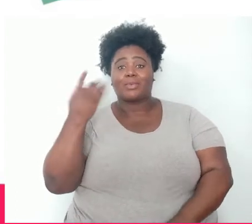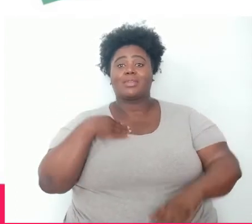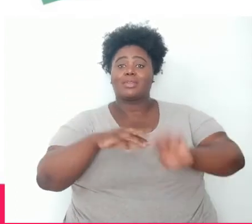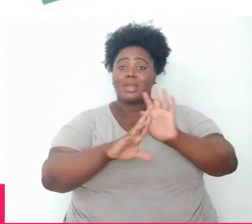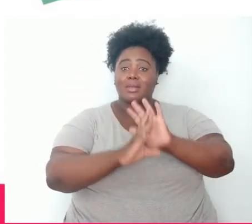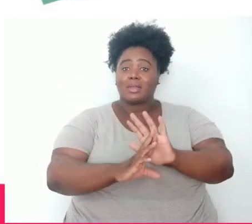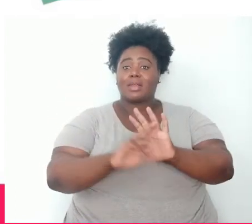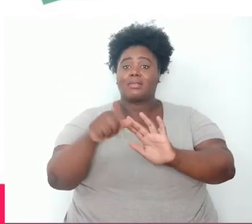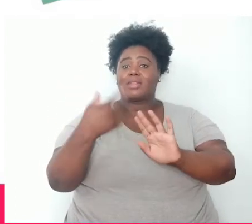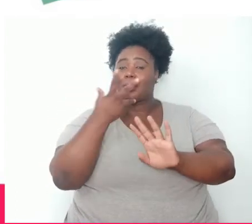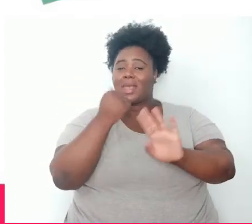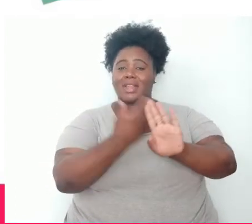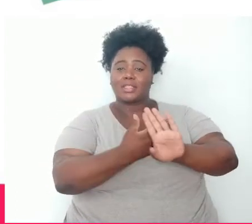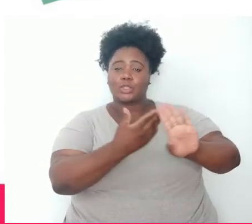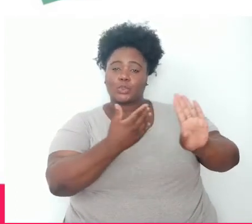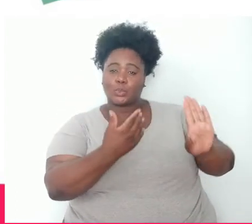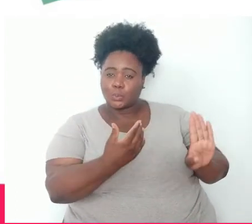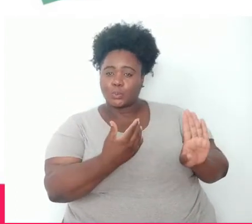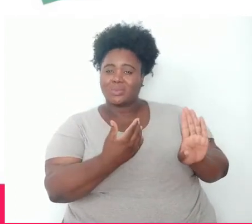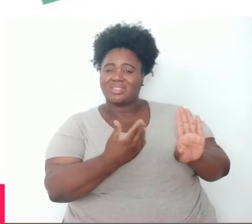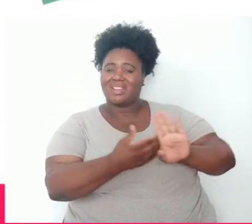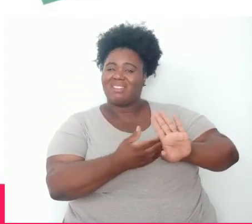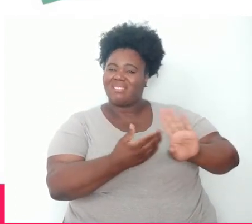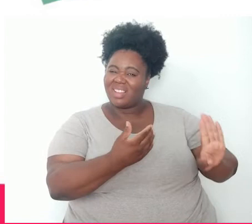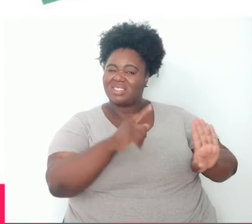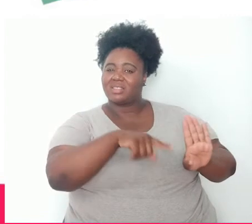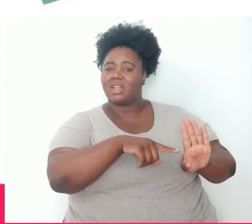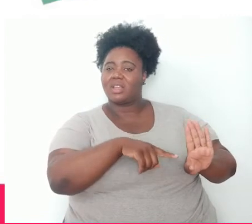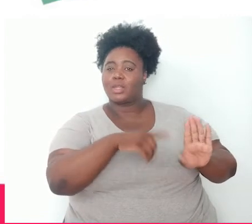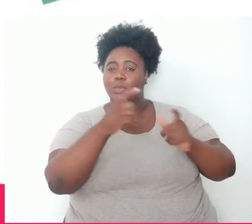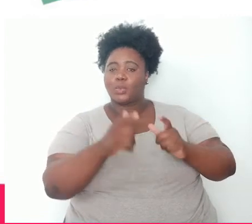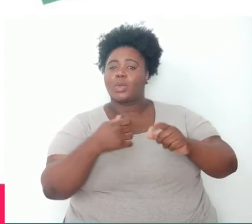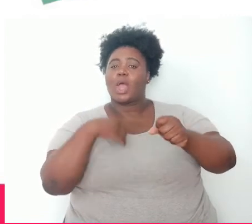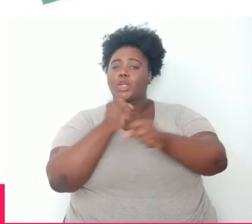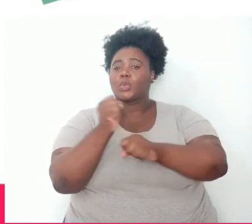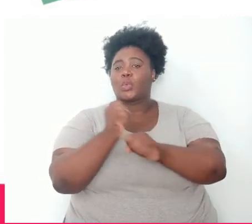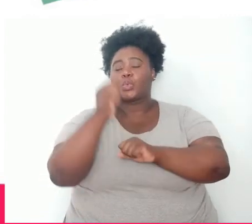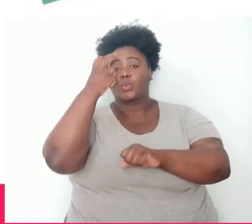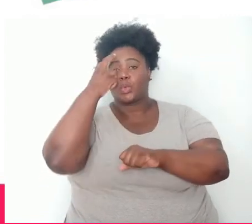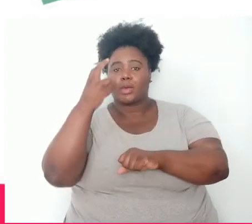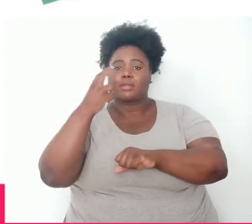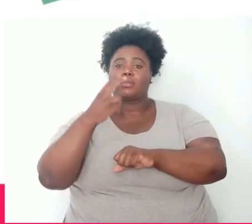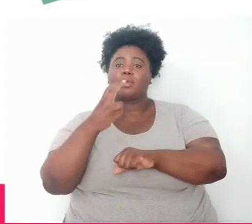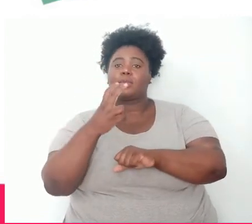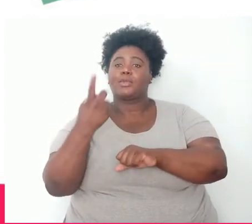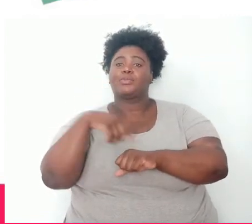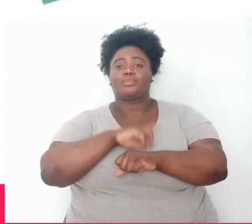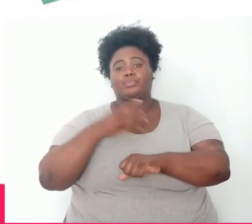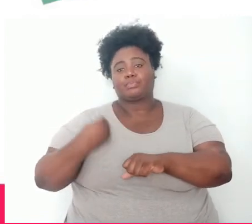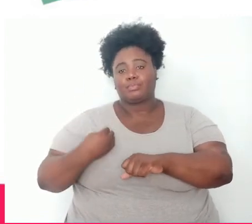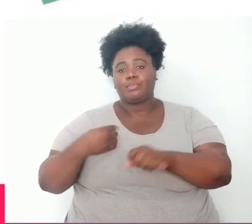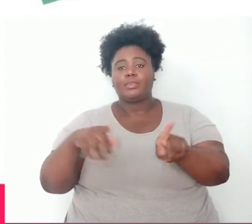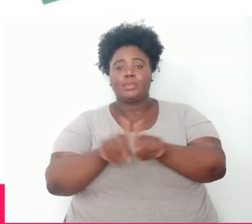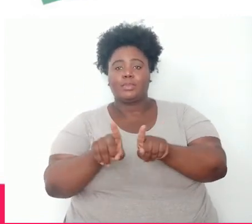foram excluídas dos espaços de construção de conhecimento. Cabe a gente dizer também que a